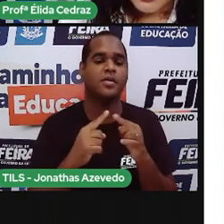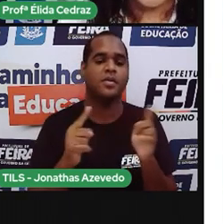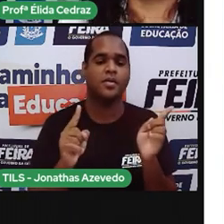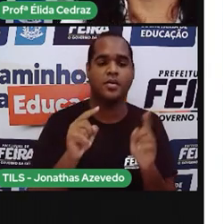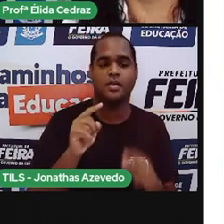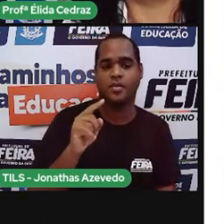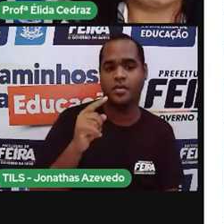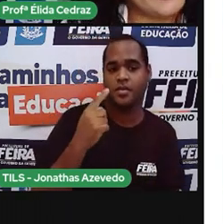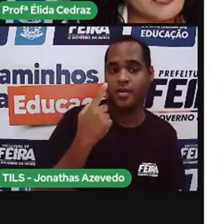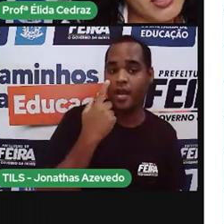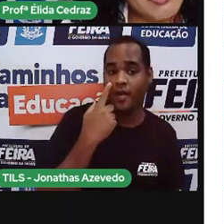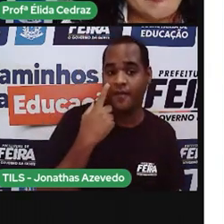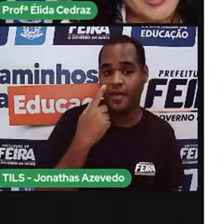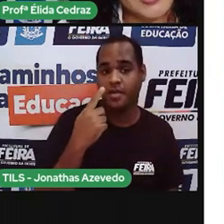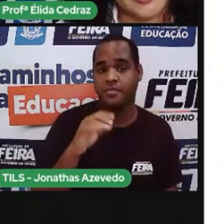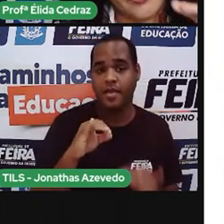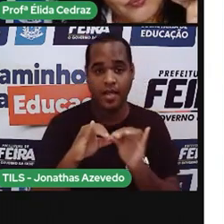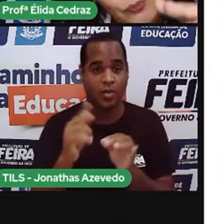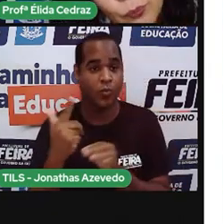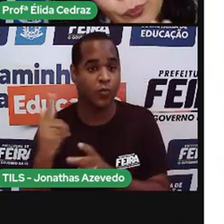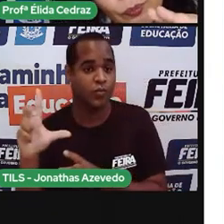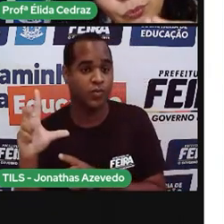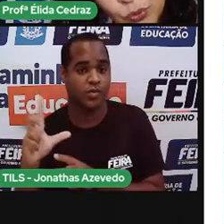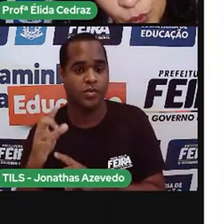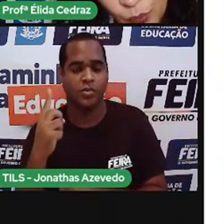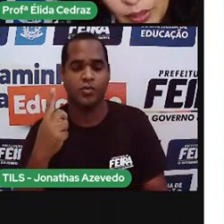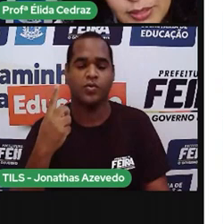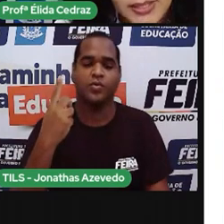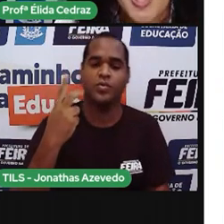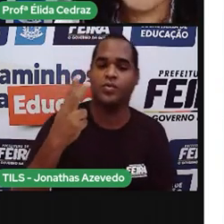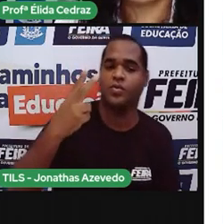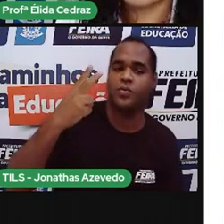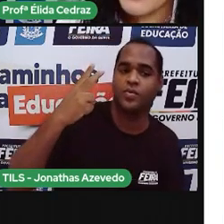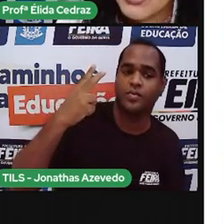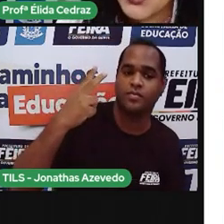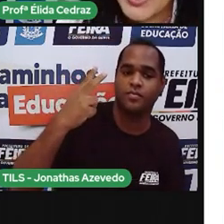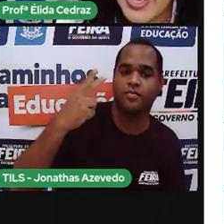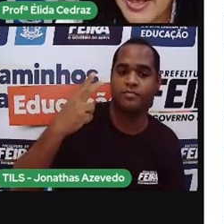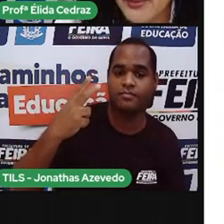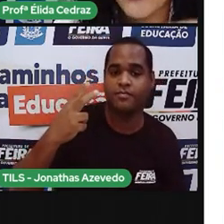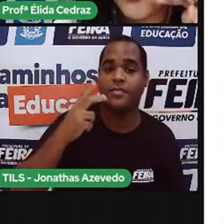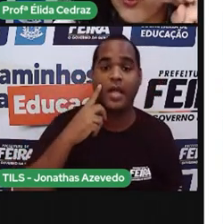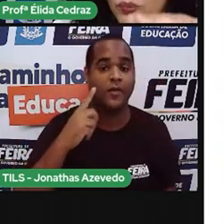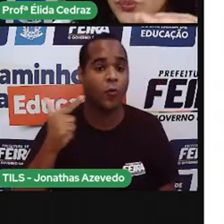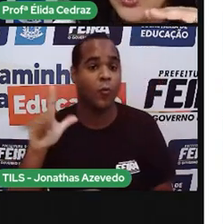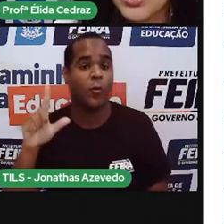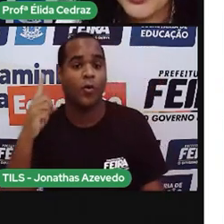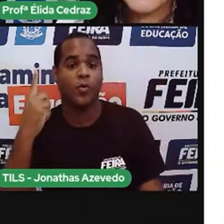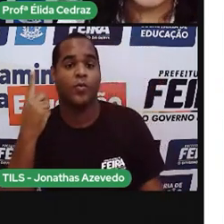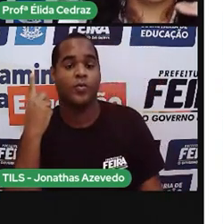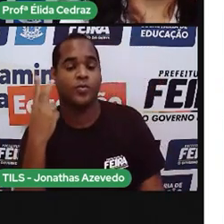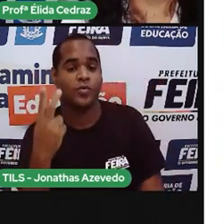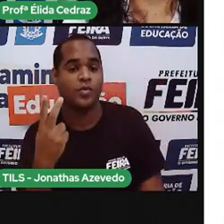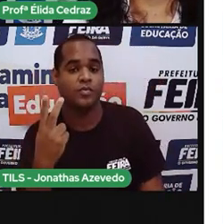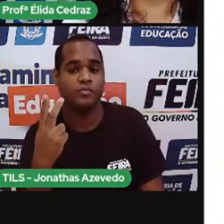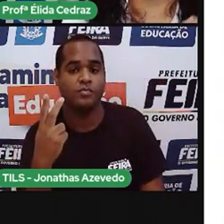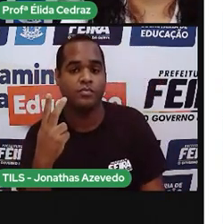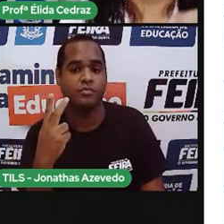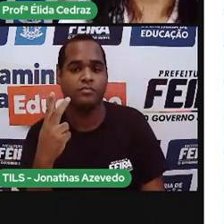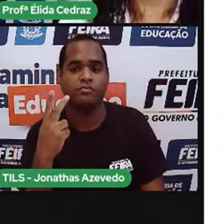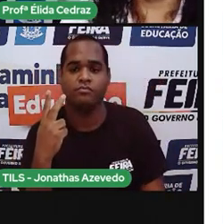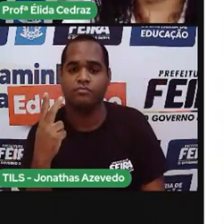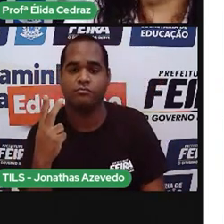1, 2, 3. No Mercado Oliveira, 1, 2. Preço Ideal, 1, 2.